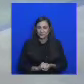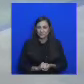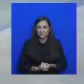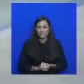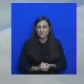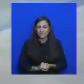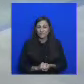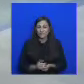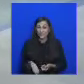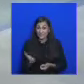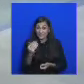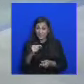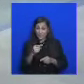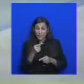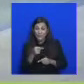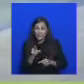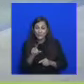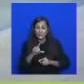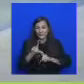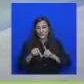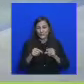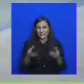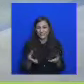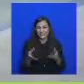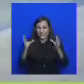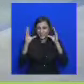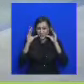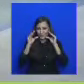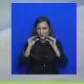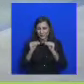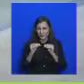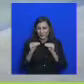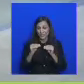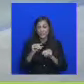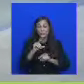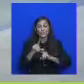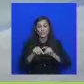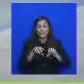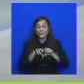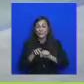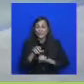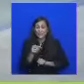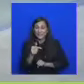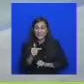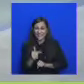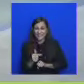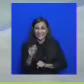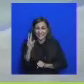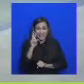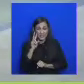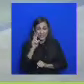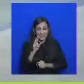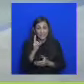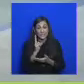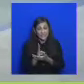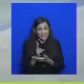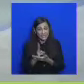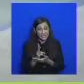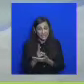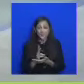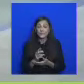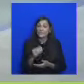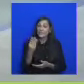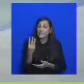E vamos para o último sorteio desta noite, o sorteio do Super 7. Lembrando que são sempre 3